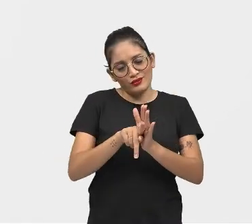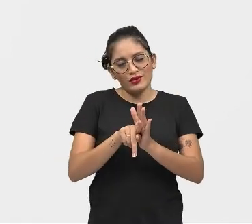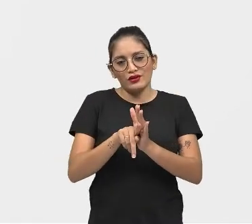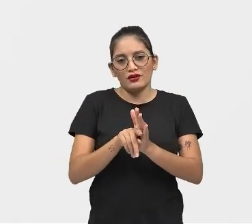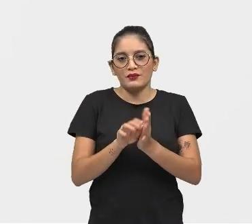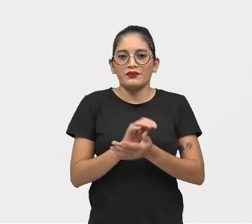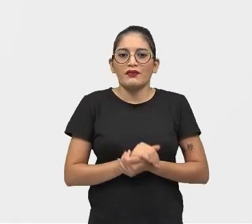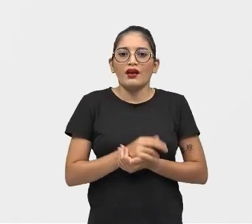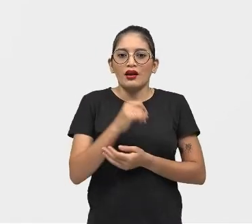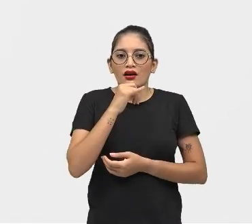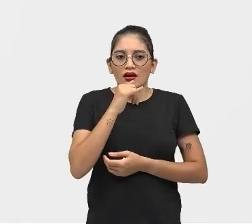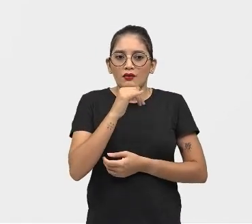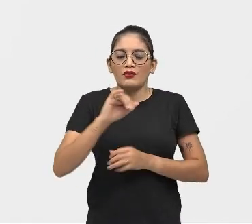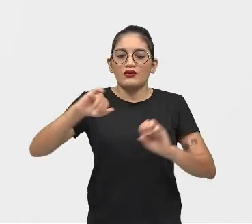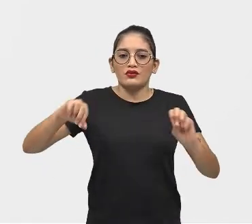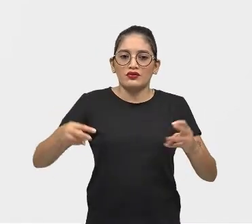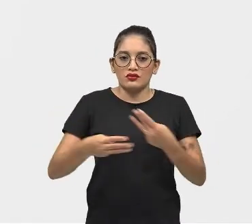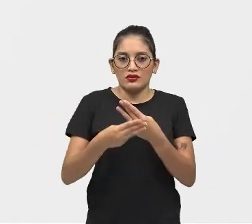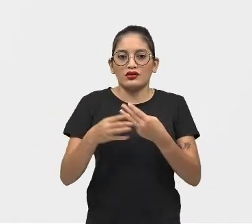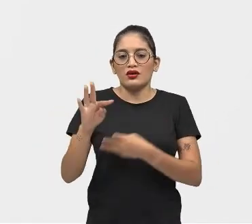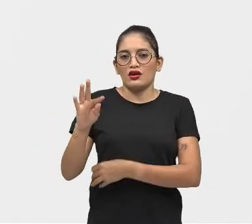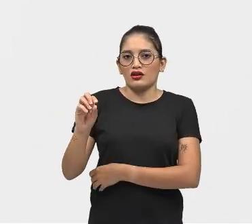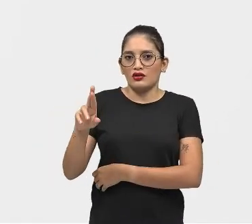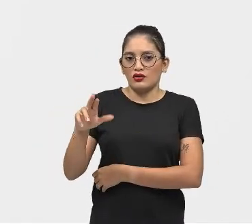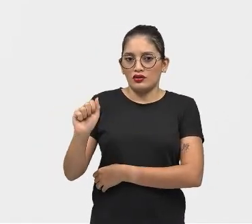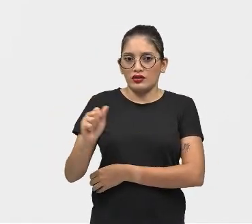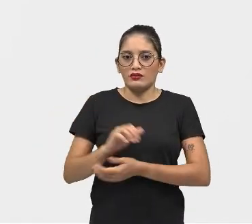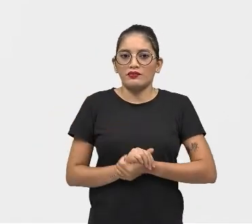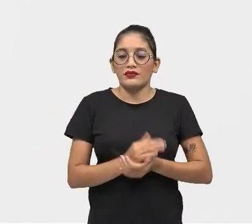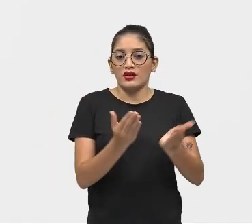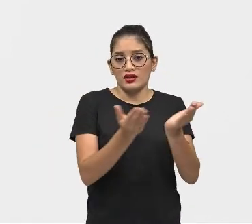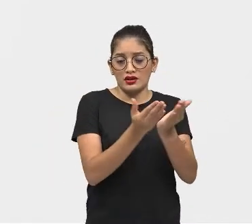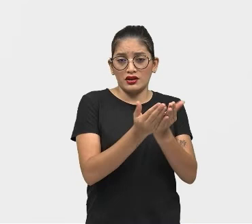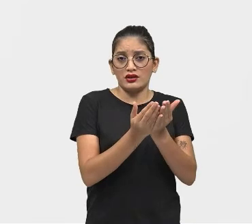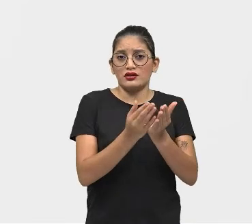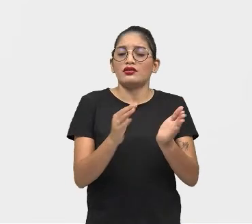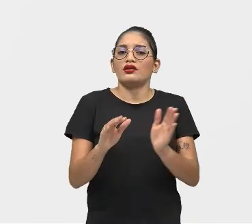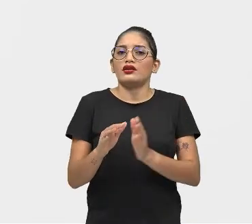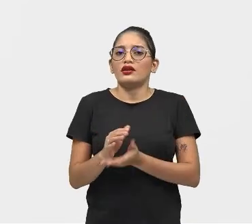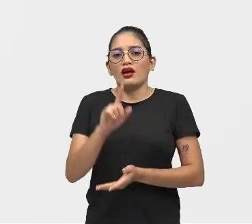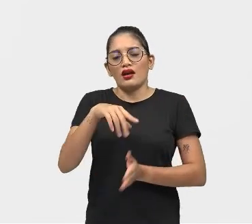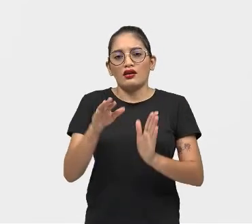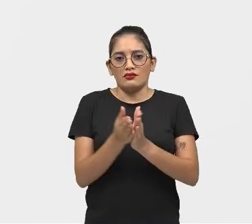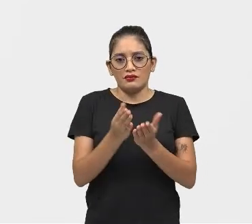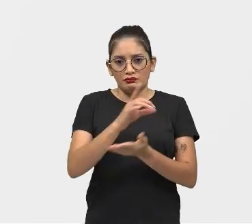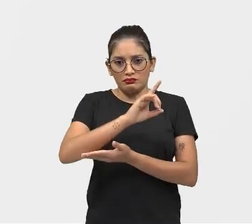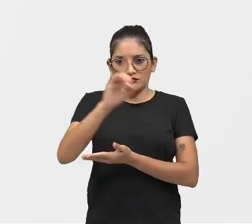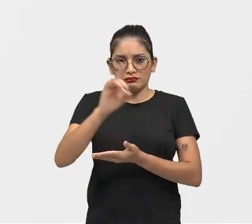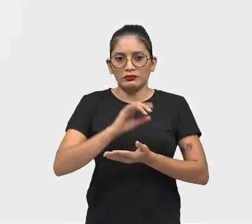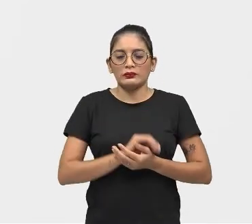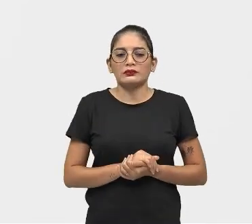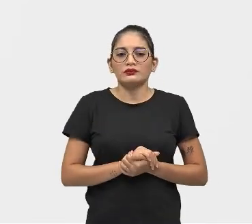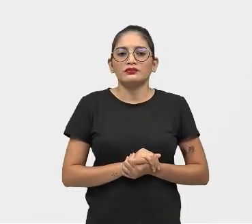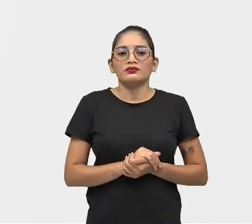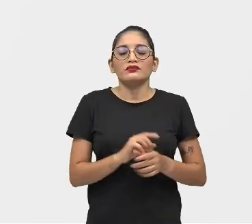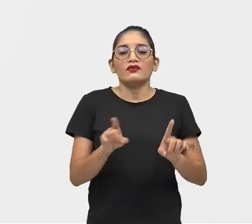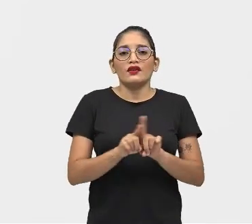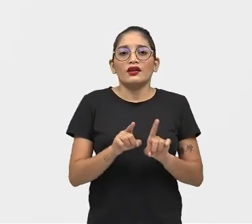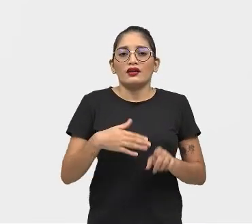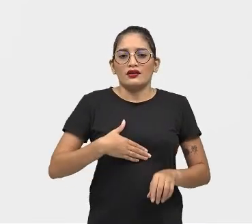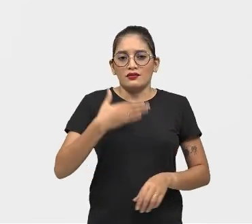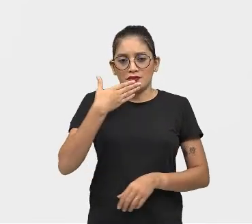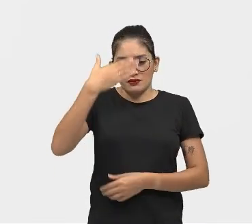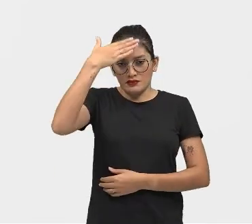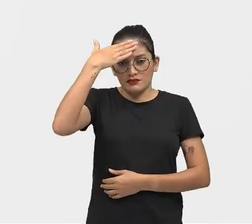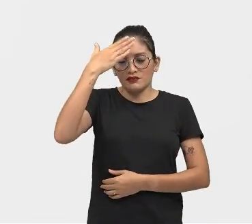No judaísmo, a Torá. No cristianismo, a Bíblia. E no